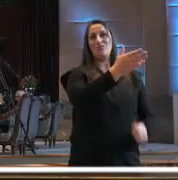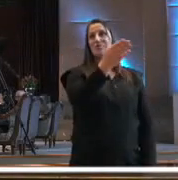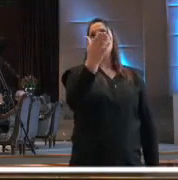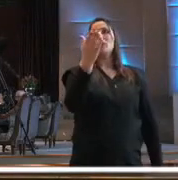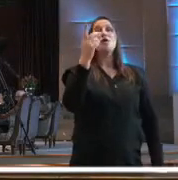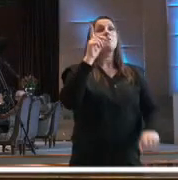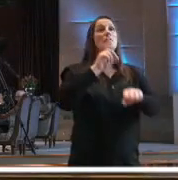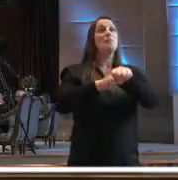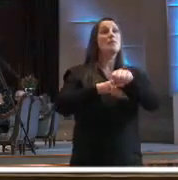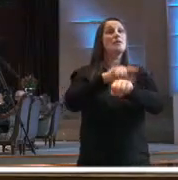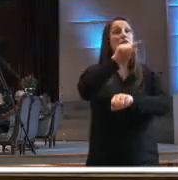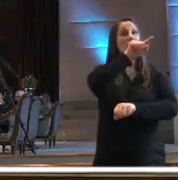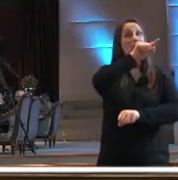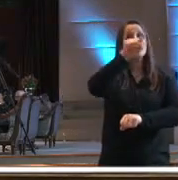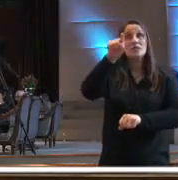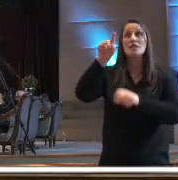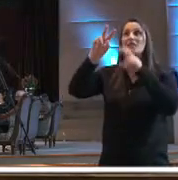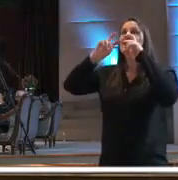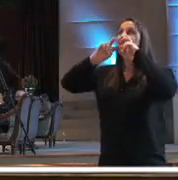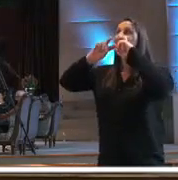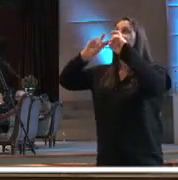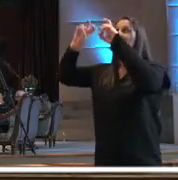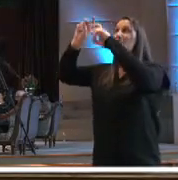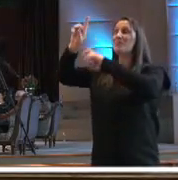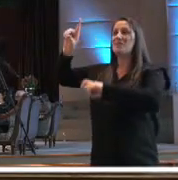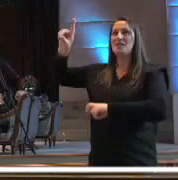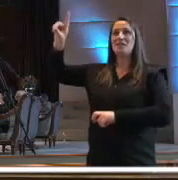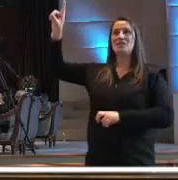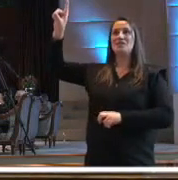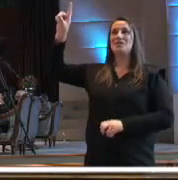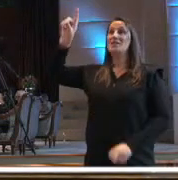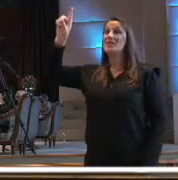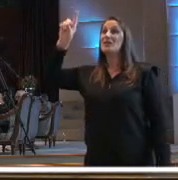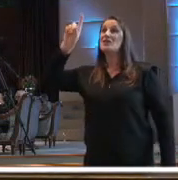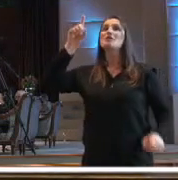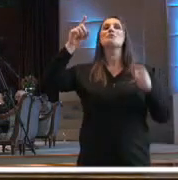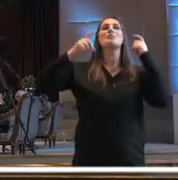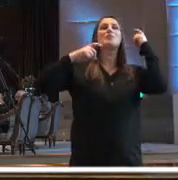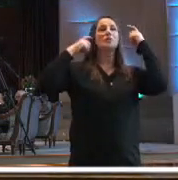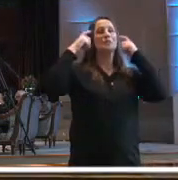você clamar ao Deus bom que se importa com você.